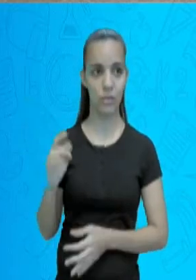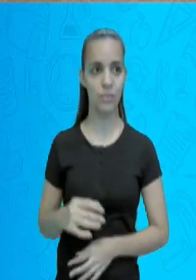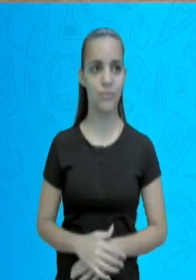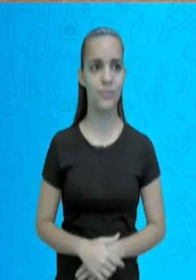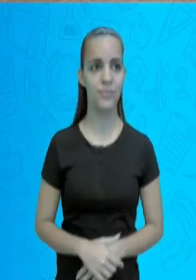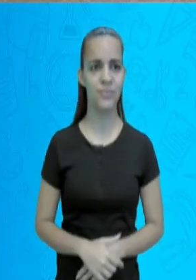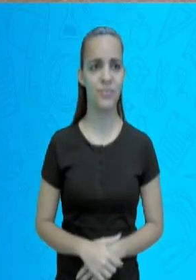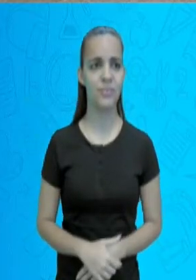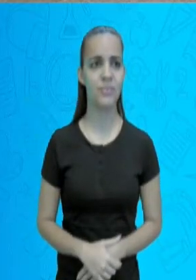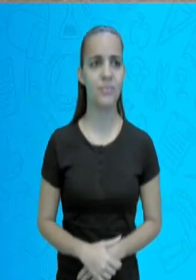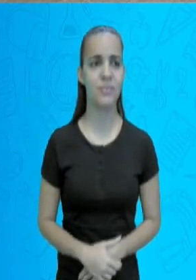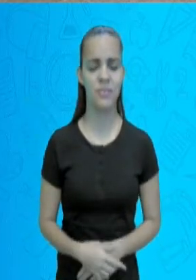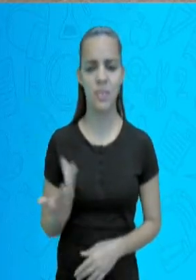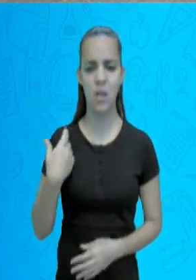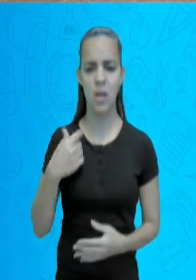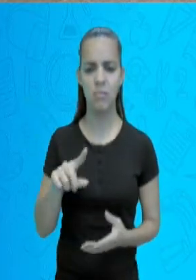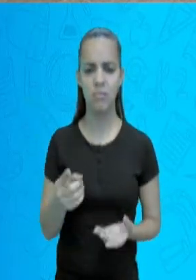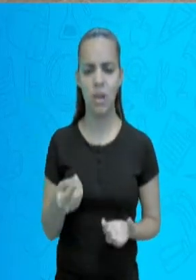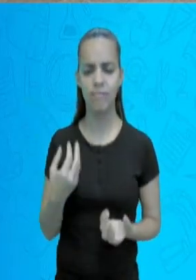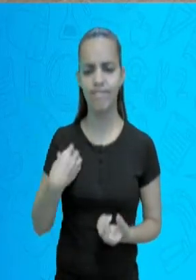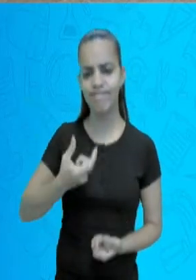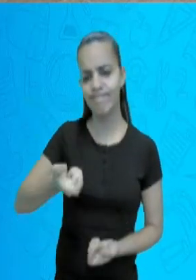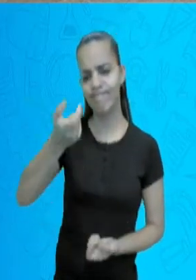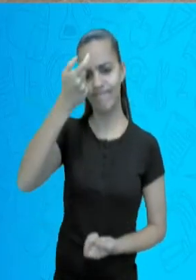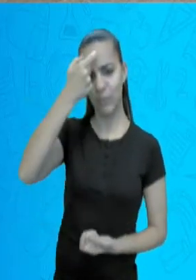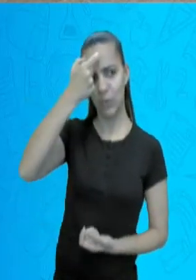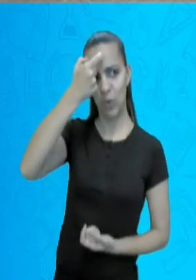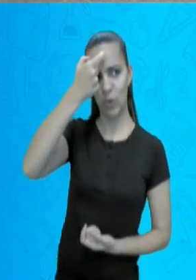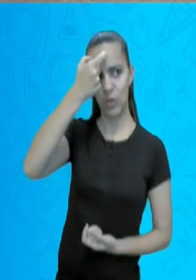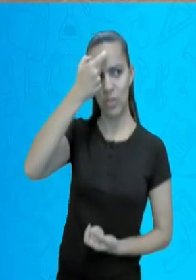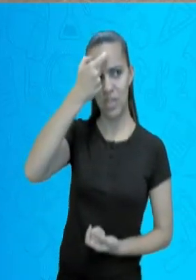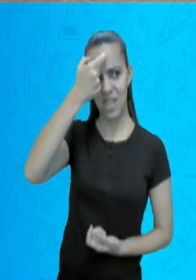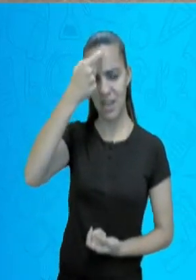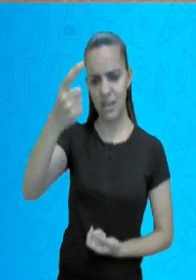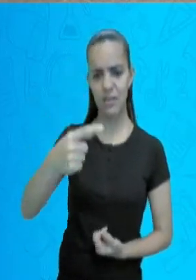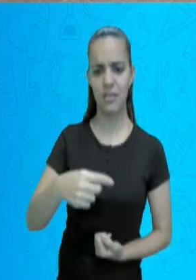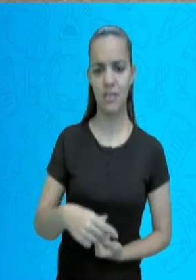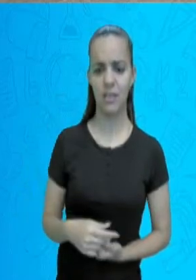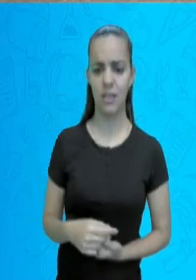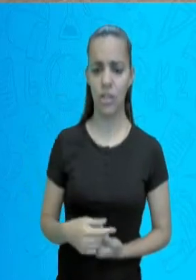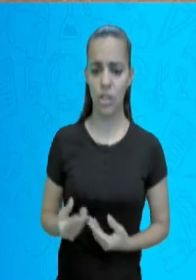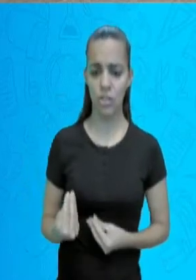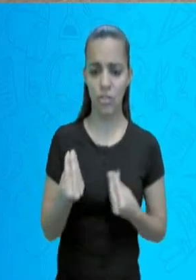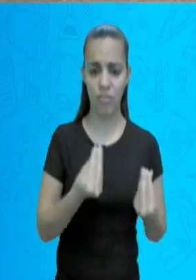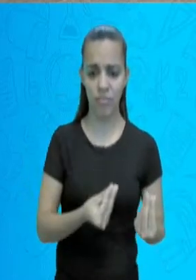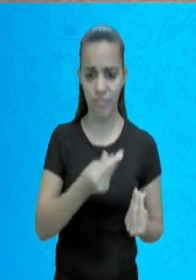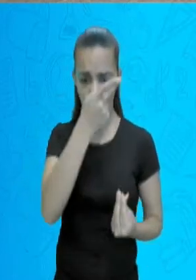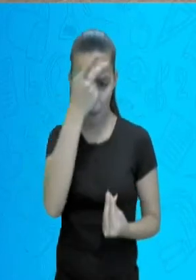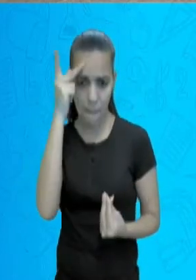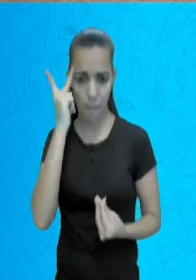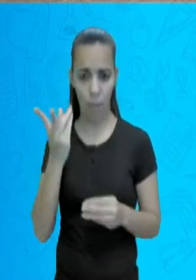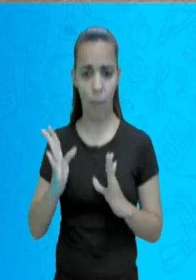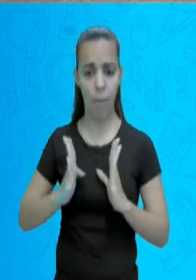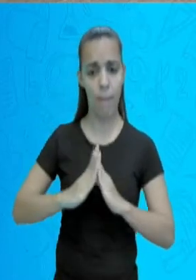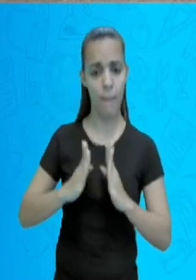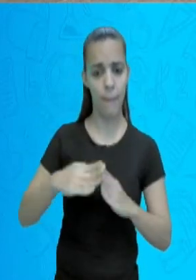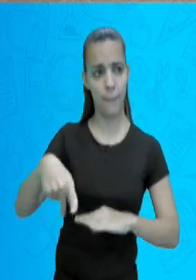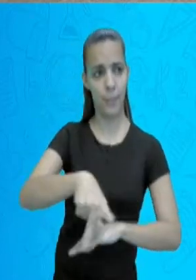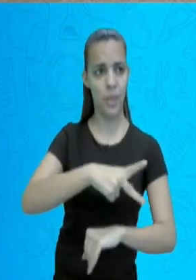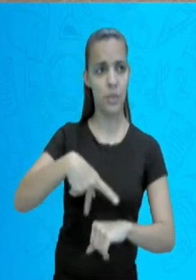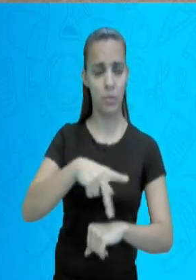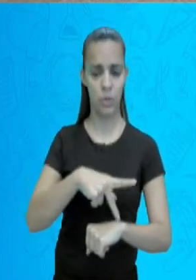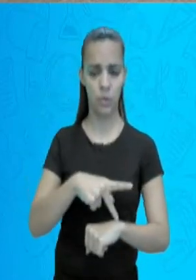Que é uma consciência que forma no cidadão desde cedo.